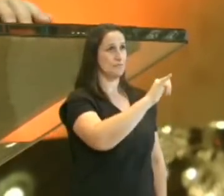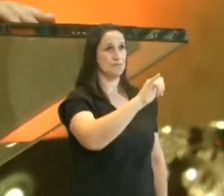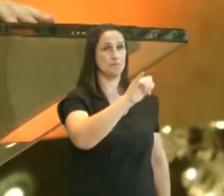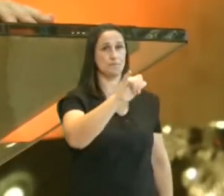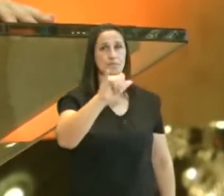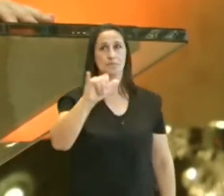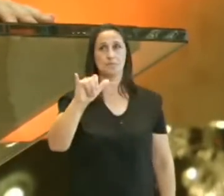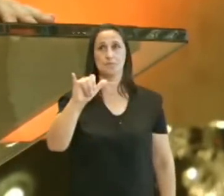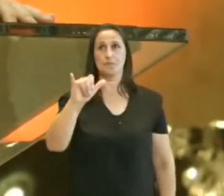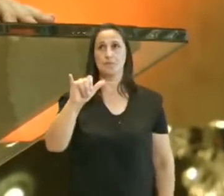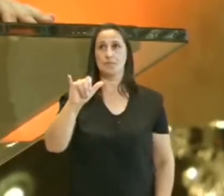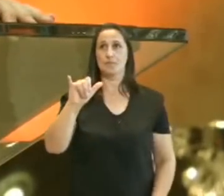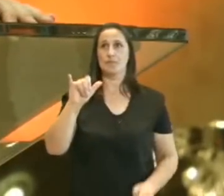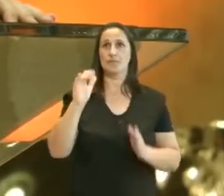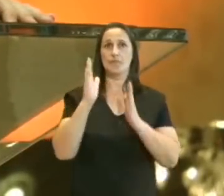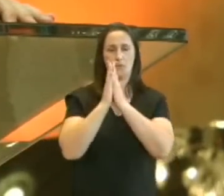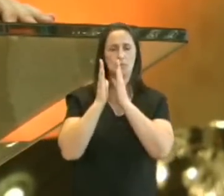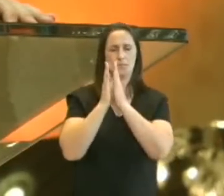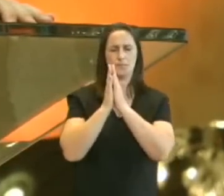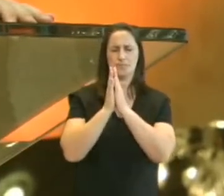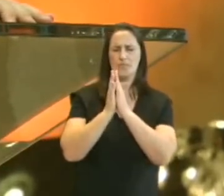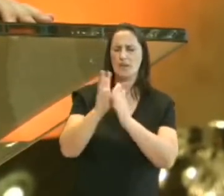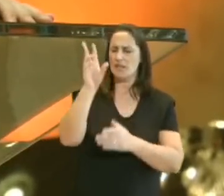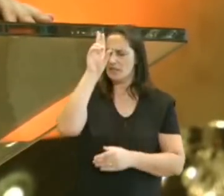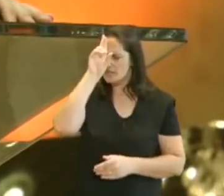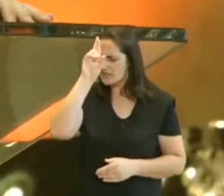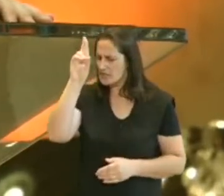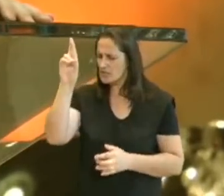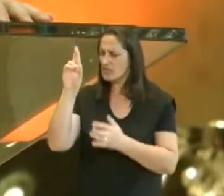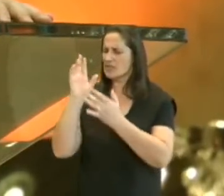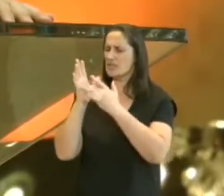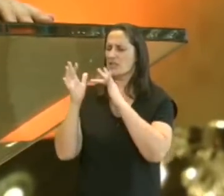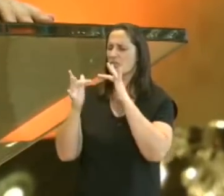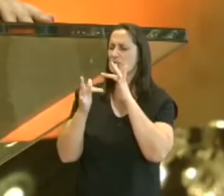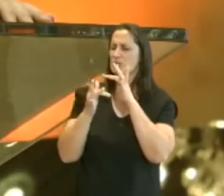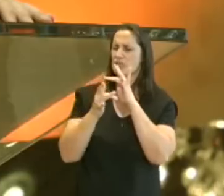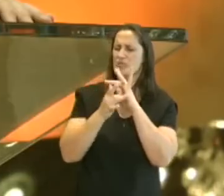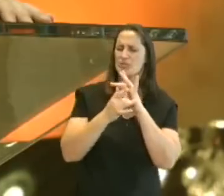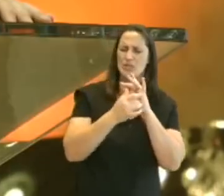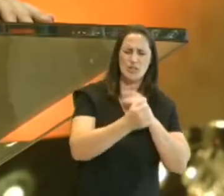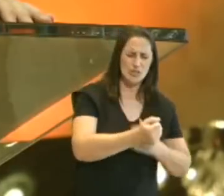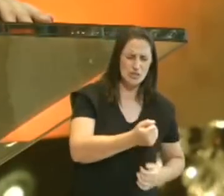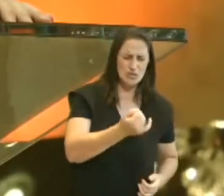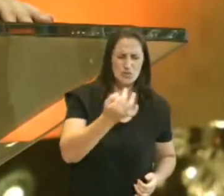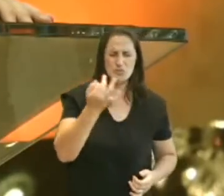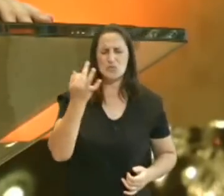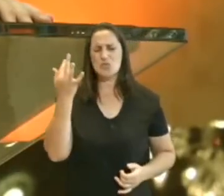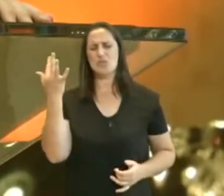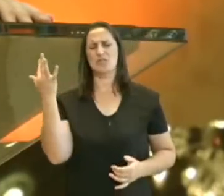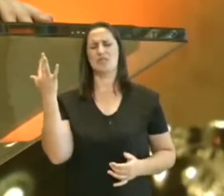Ah, Senhor Jesus, quantos são aqueles que estão na jornada de Emaús?